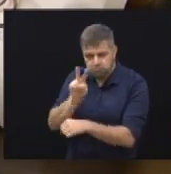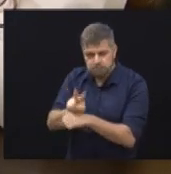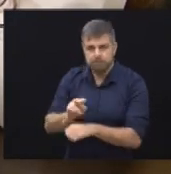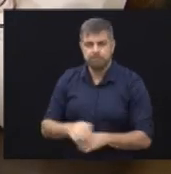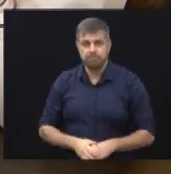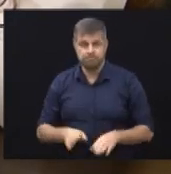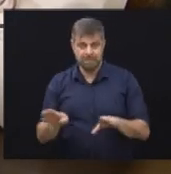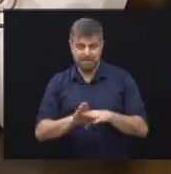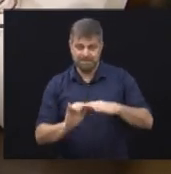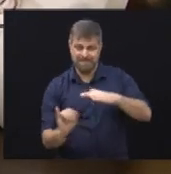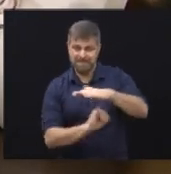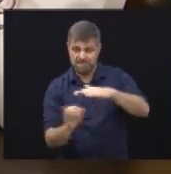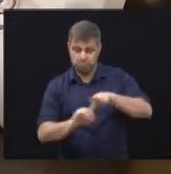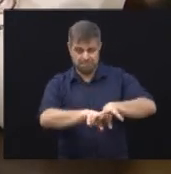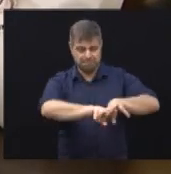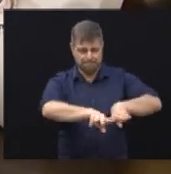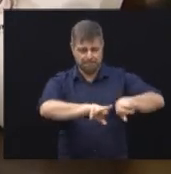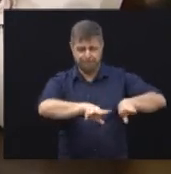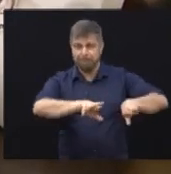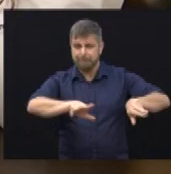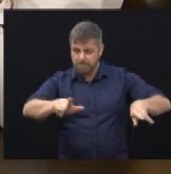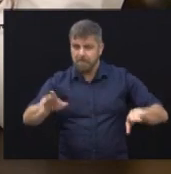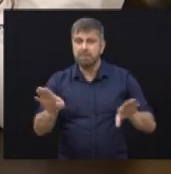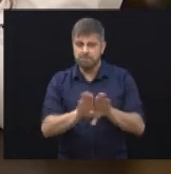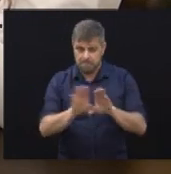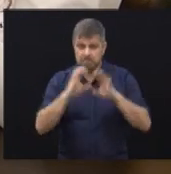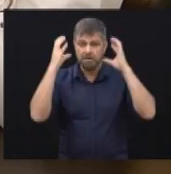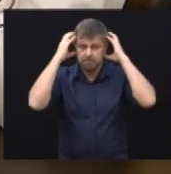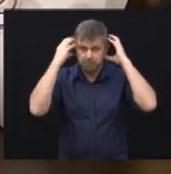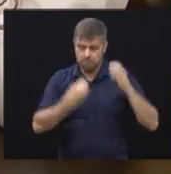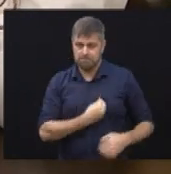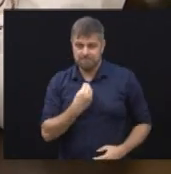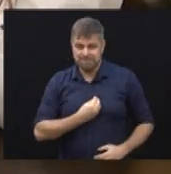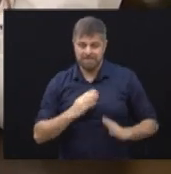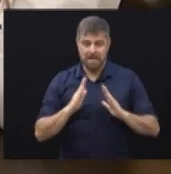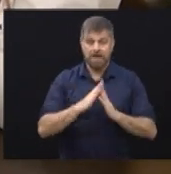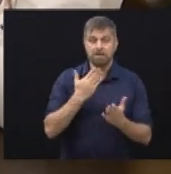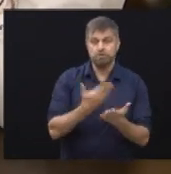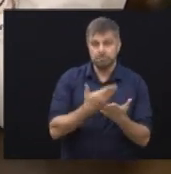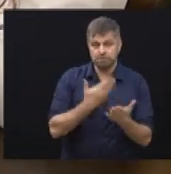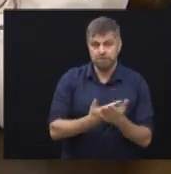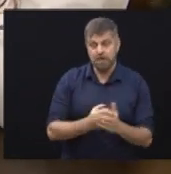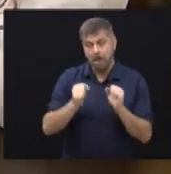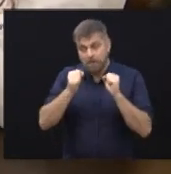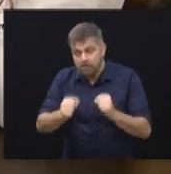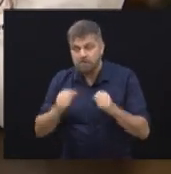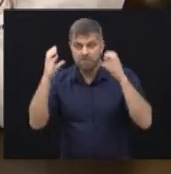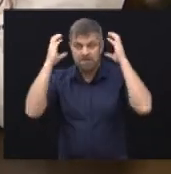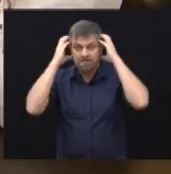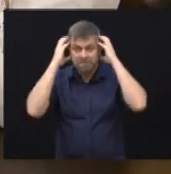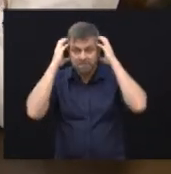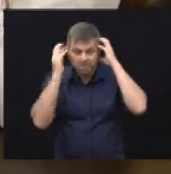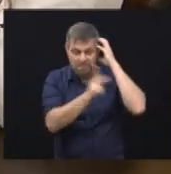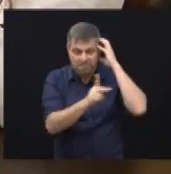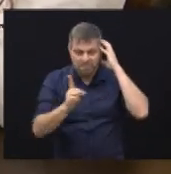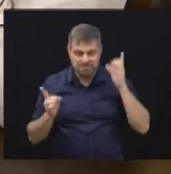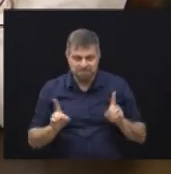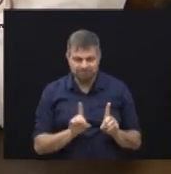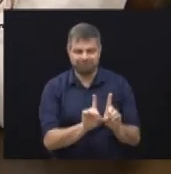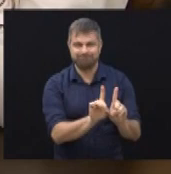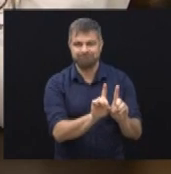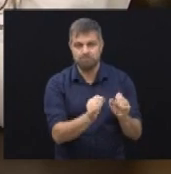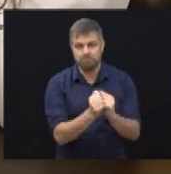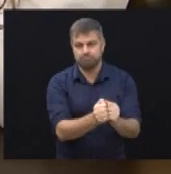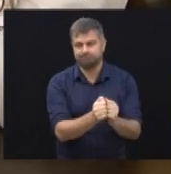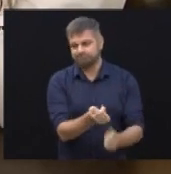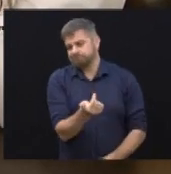repouso, em outros tipos de instituição também, escola regular. Muita gente sabe que poderia ter fono em escola